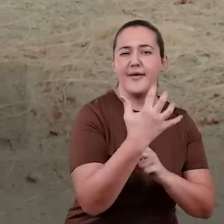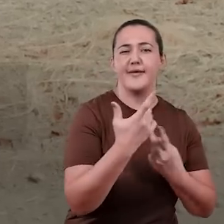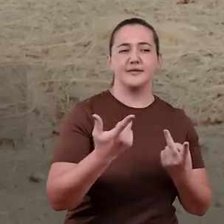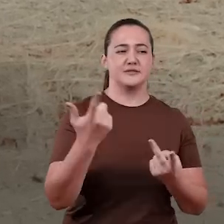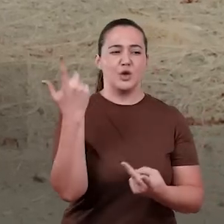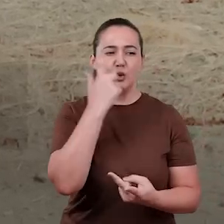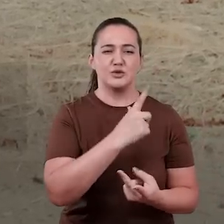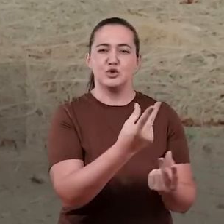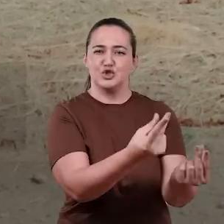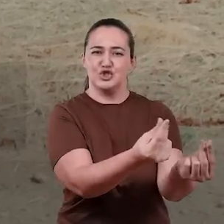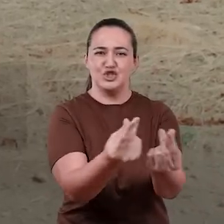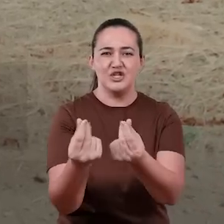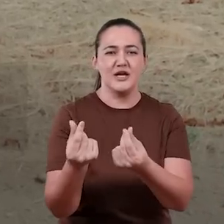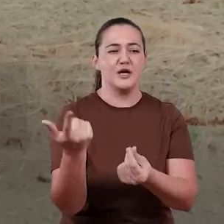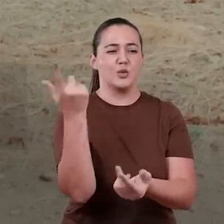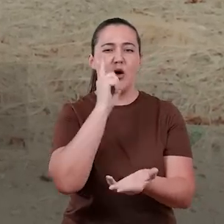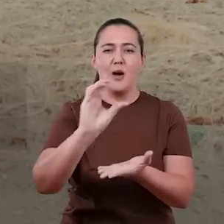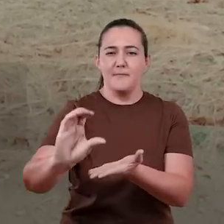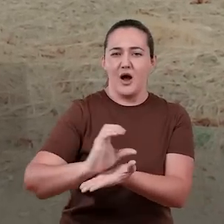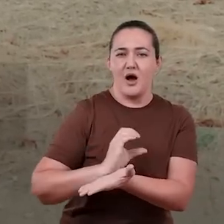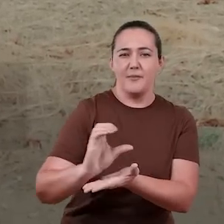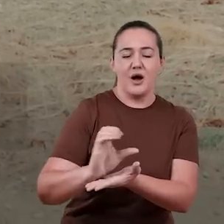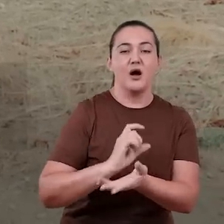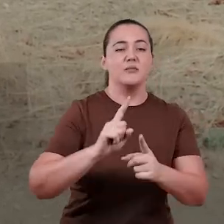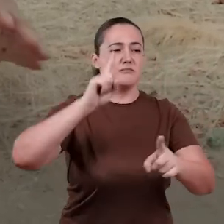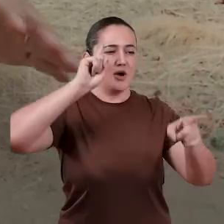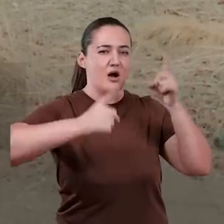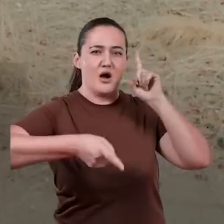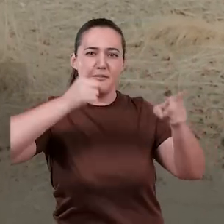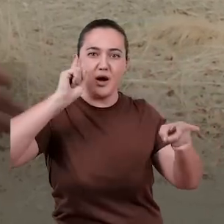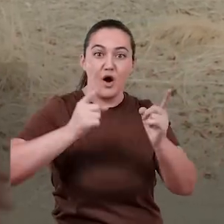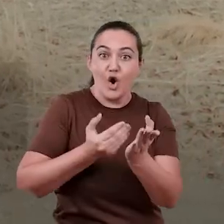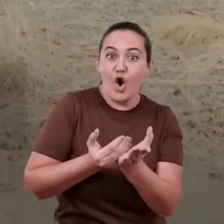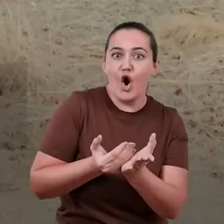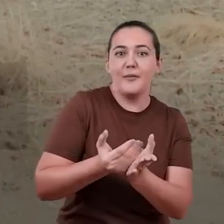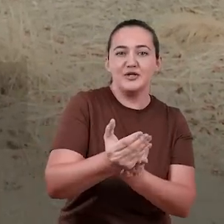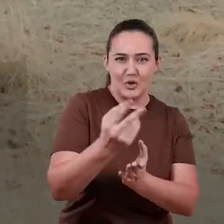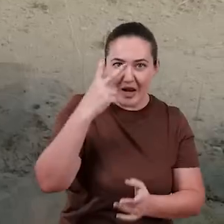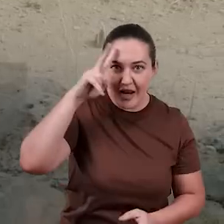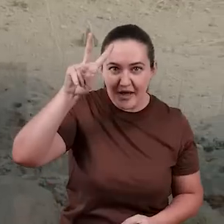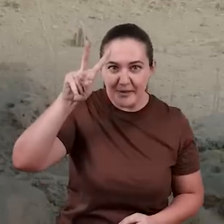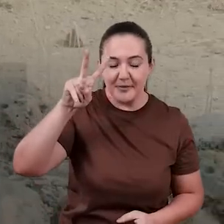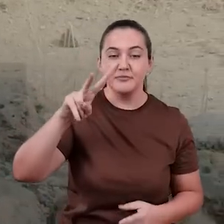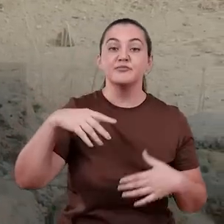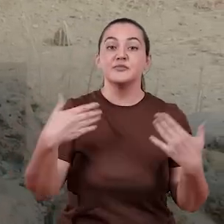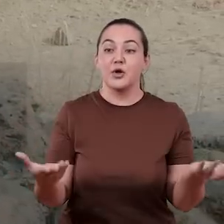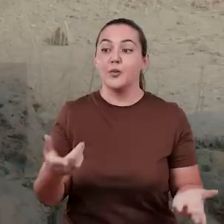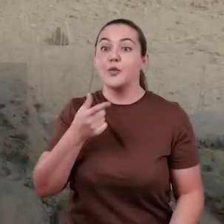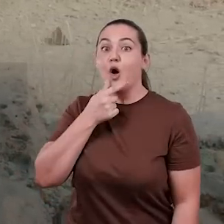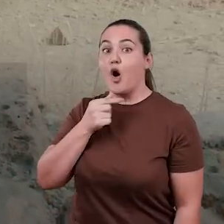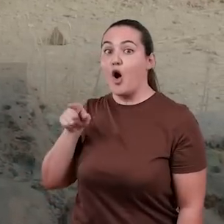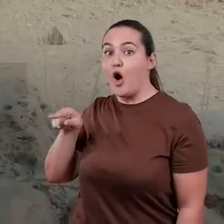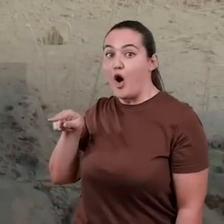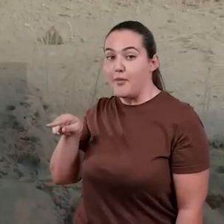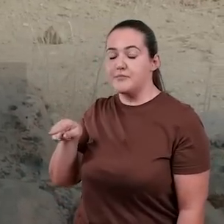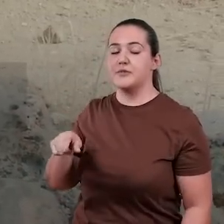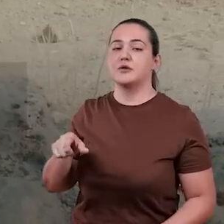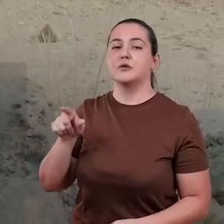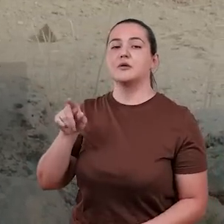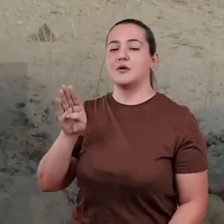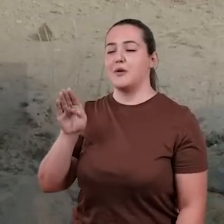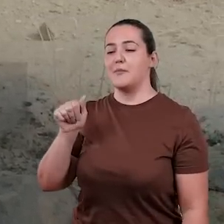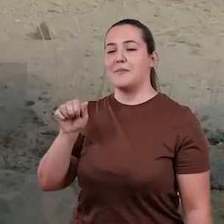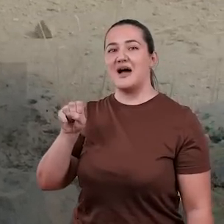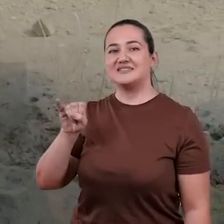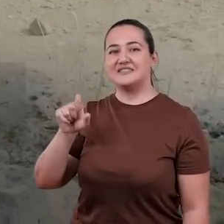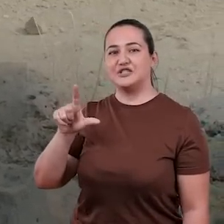o bispo de Roma era cada vez aquela pessoa que mandava mais no restante do cristianismo. Basílio de Cesareia havia sido ele